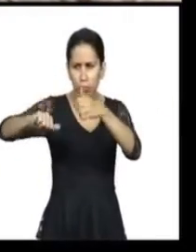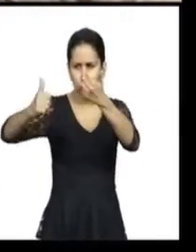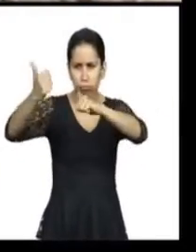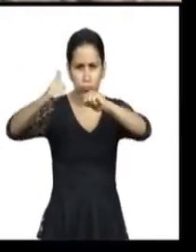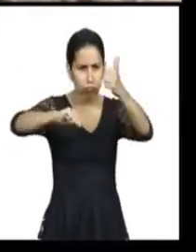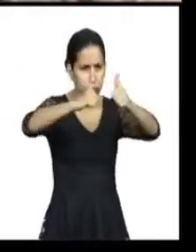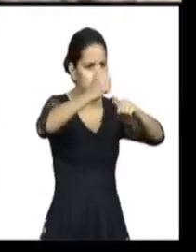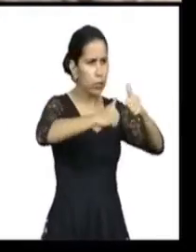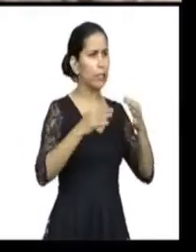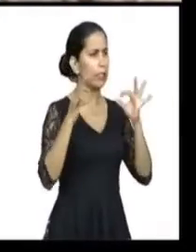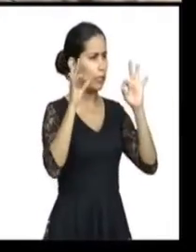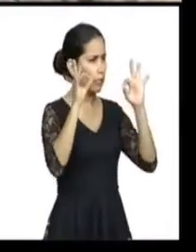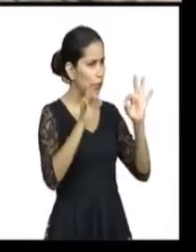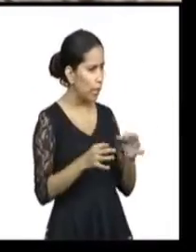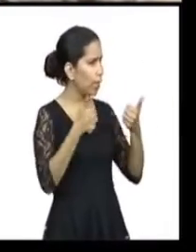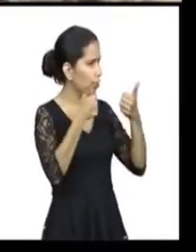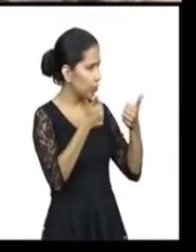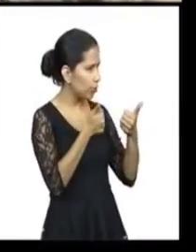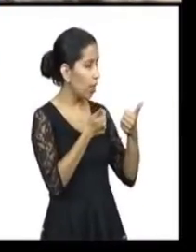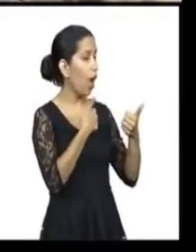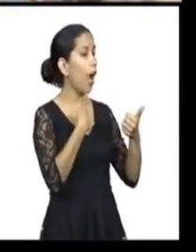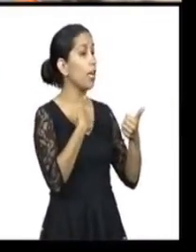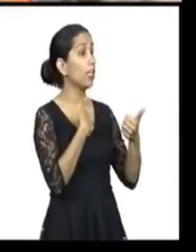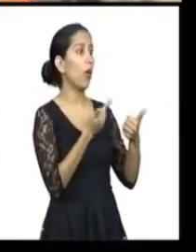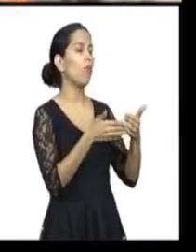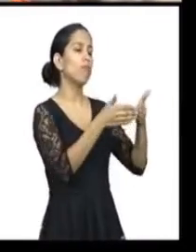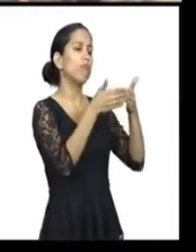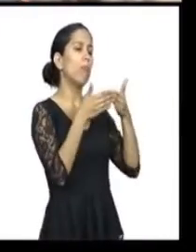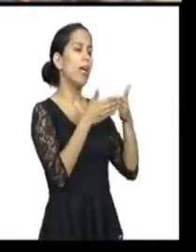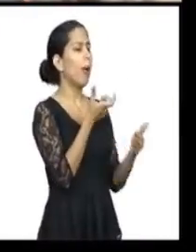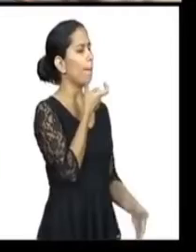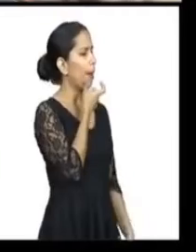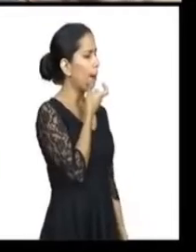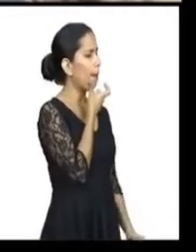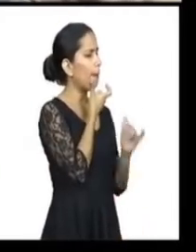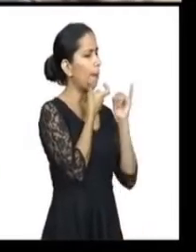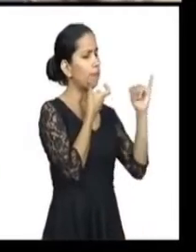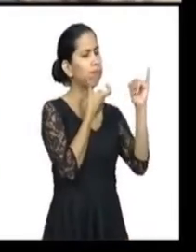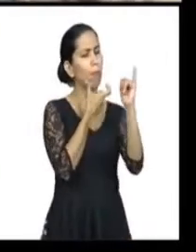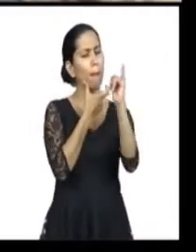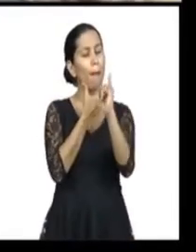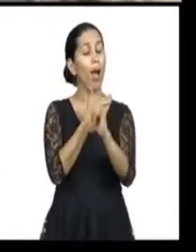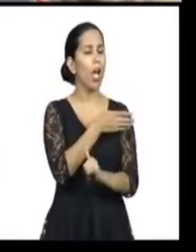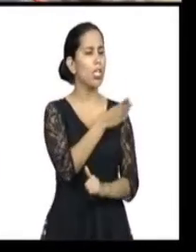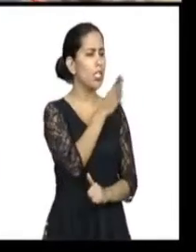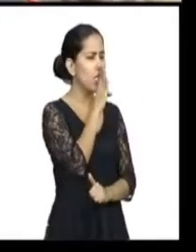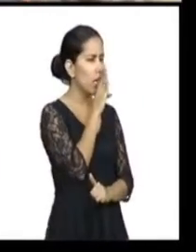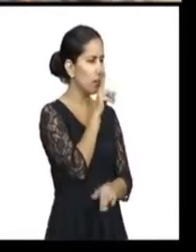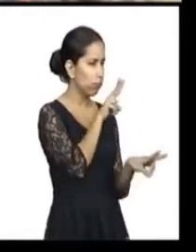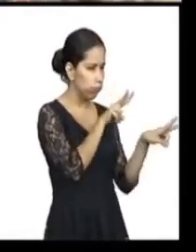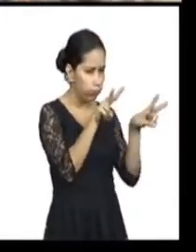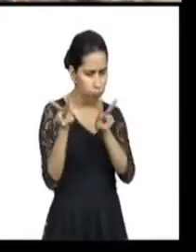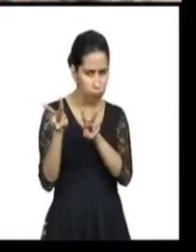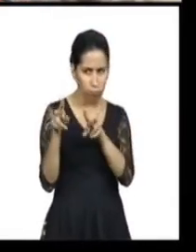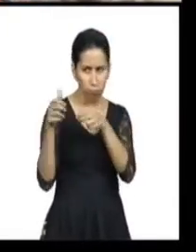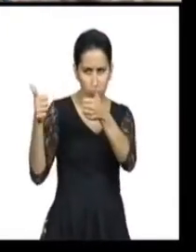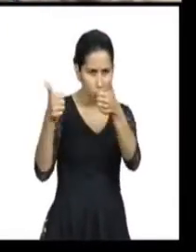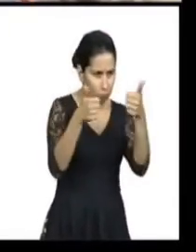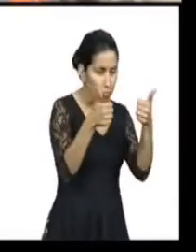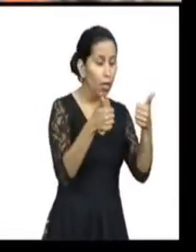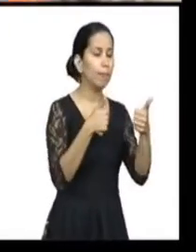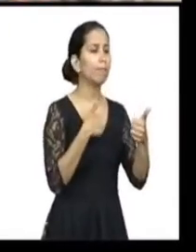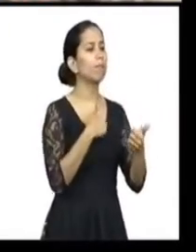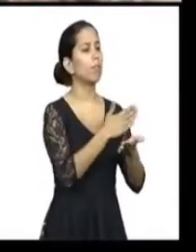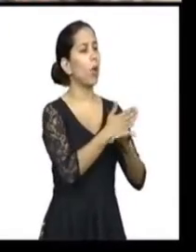e a vigilância der ok, então eu peço silêncio no rádio, faço uma conferência visual final e então faço